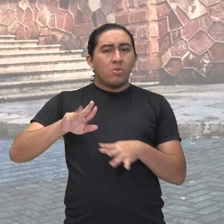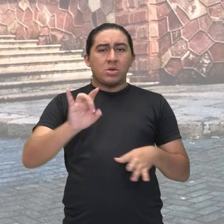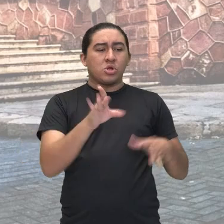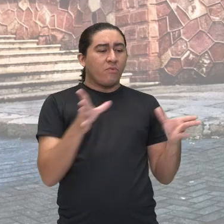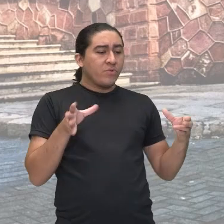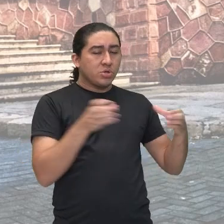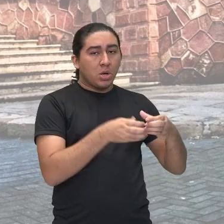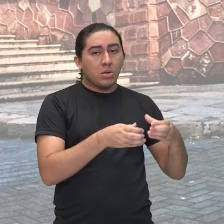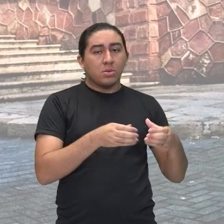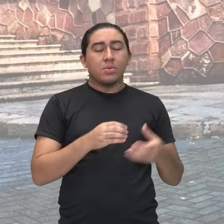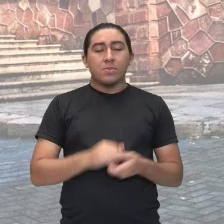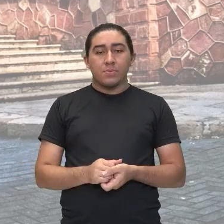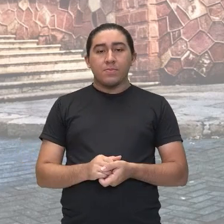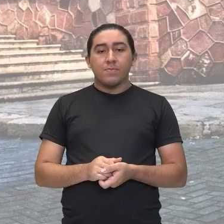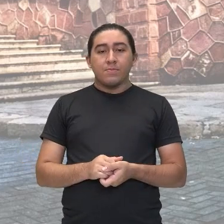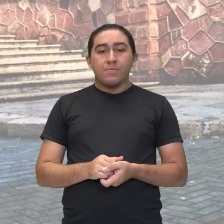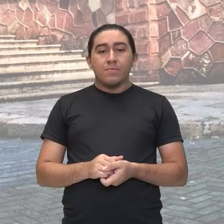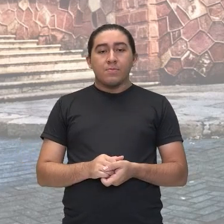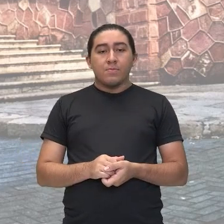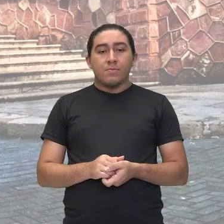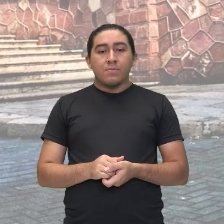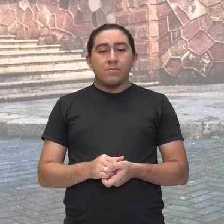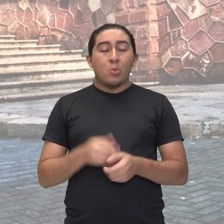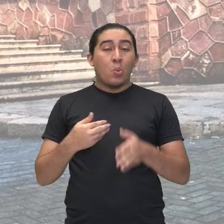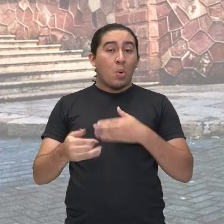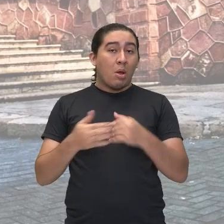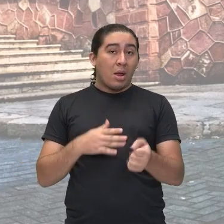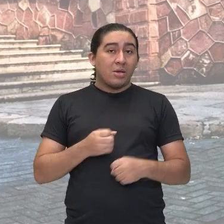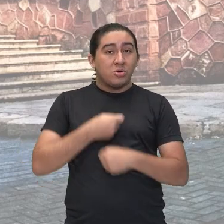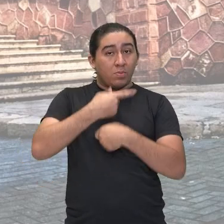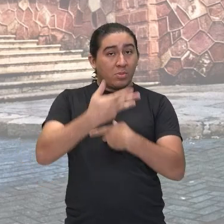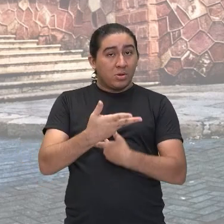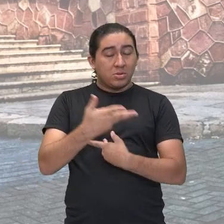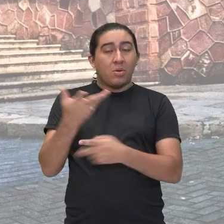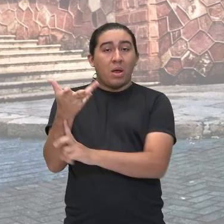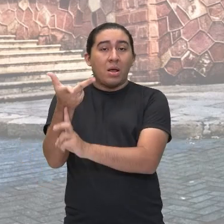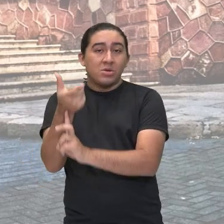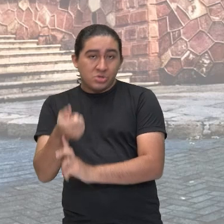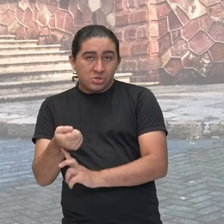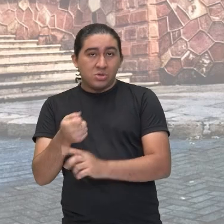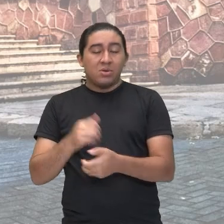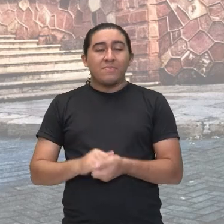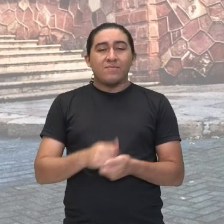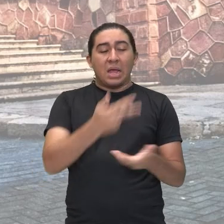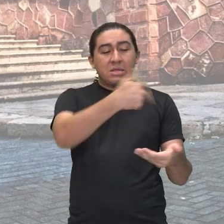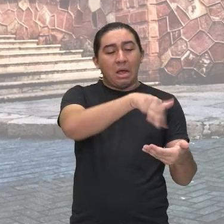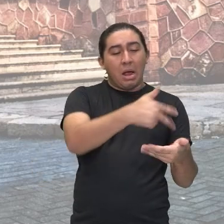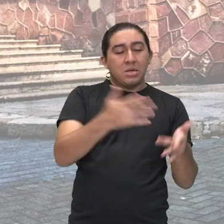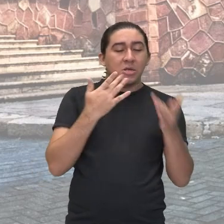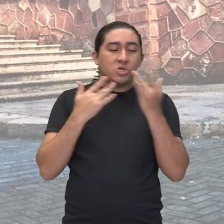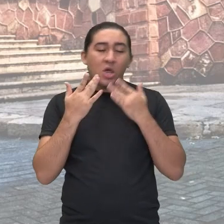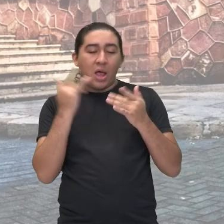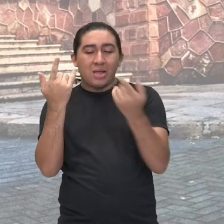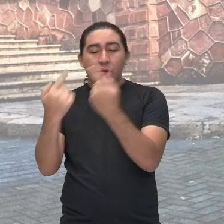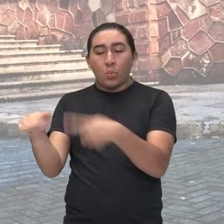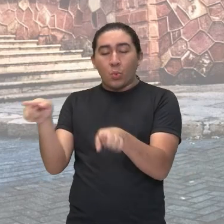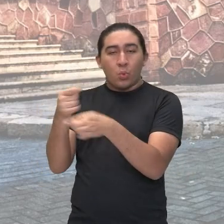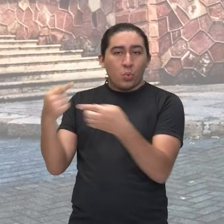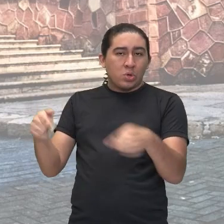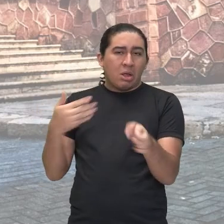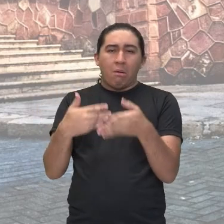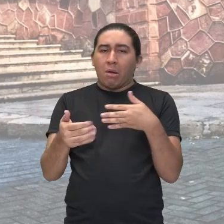fechado. E qualquer manifestação artística, seja ela na dança, no teatro, na